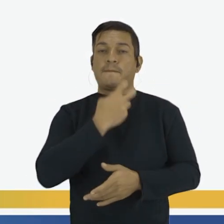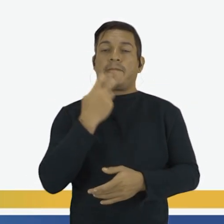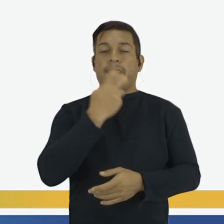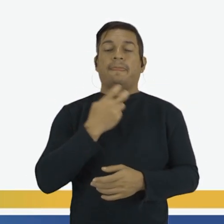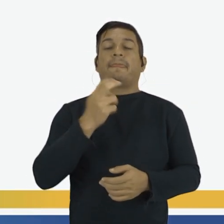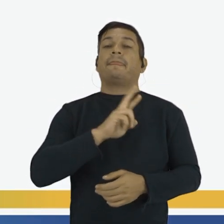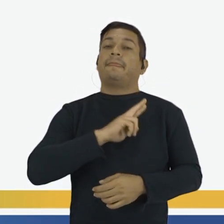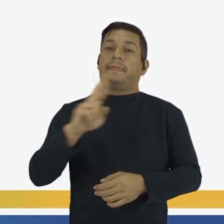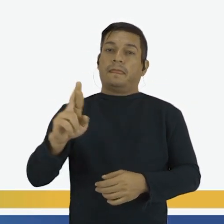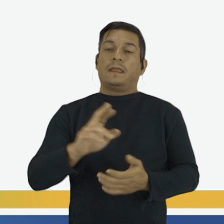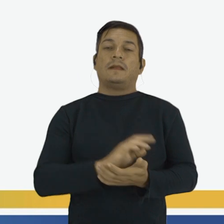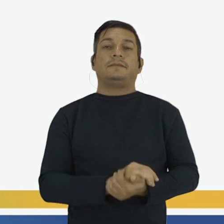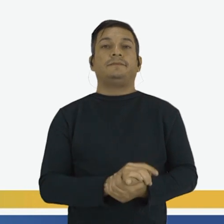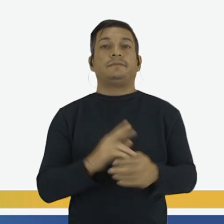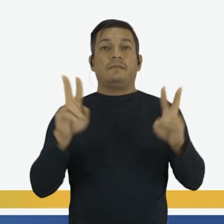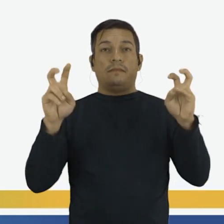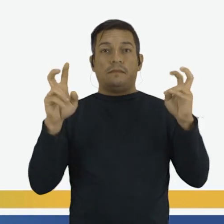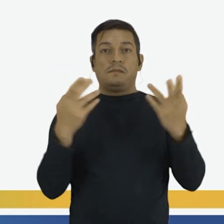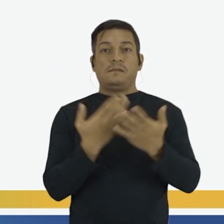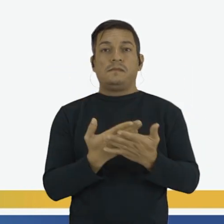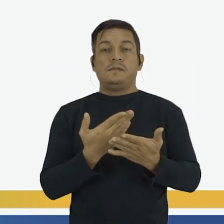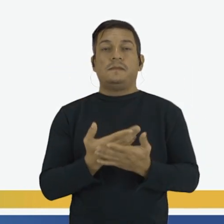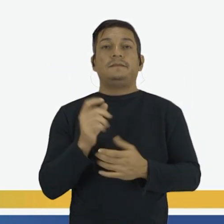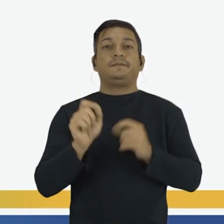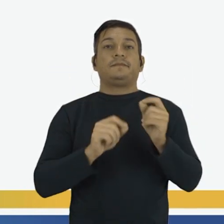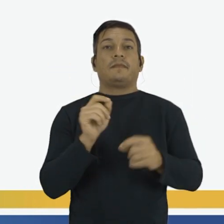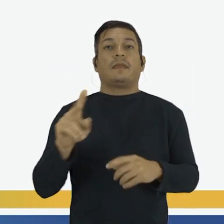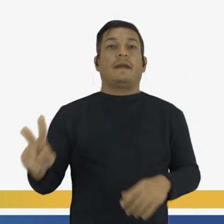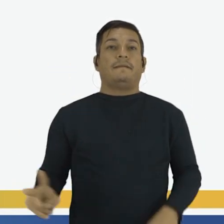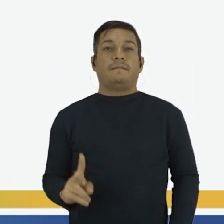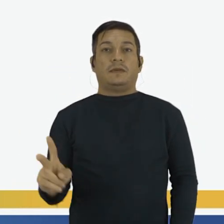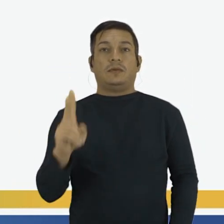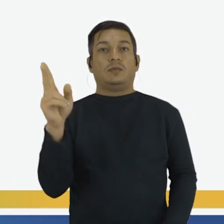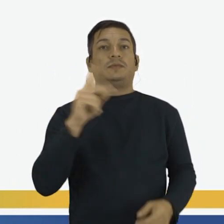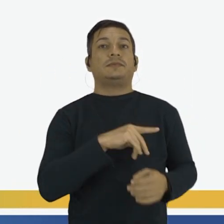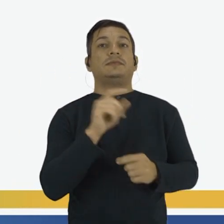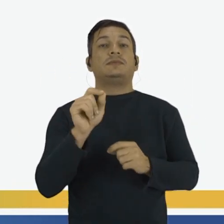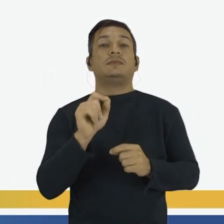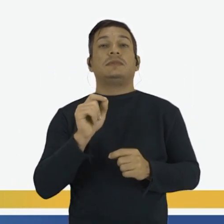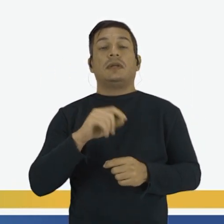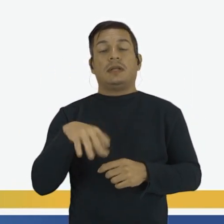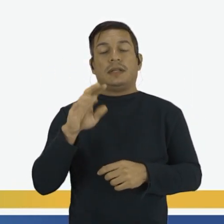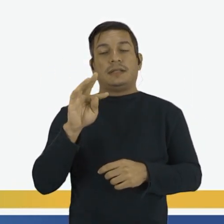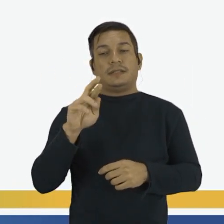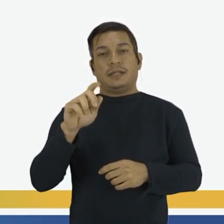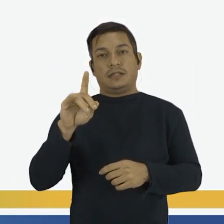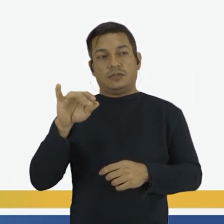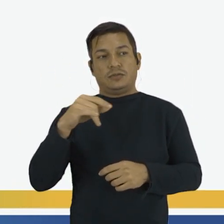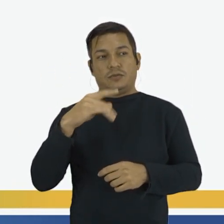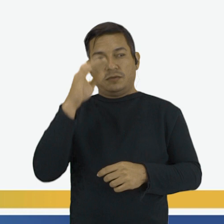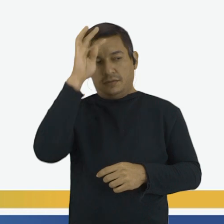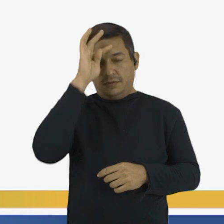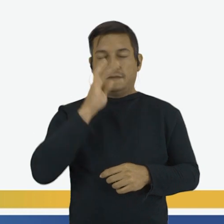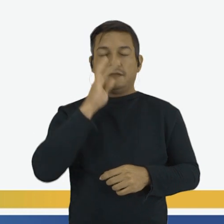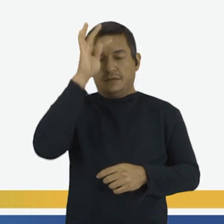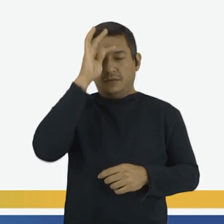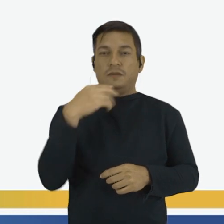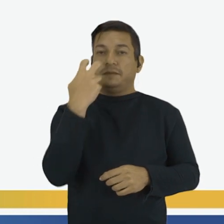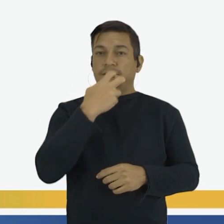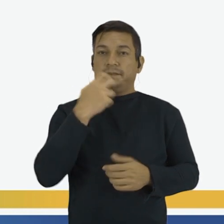grandes religiões. O tema dessa aula é valor das tradições orais e escritas,